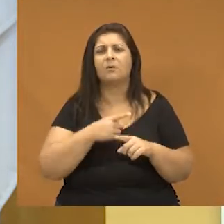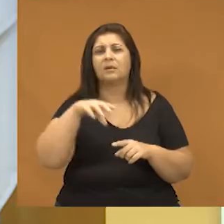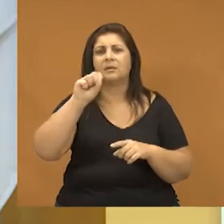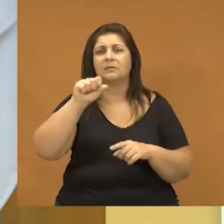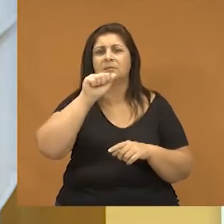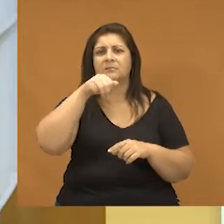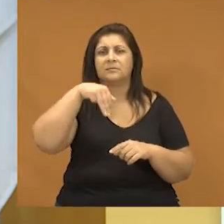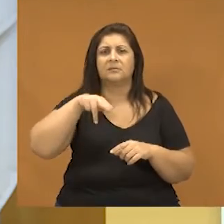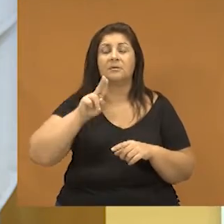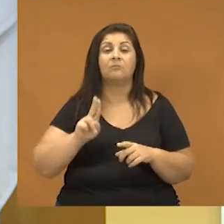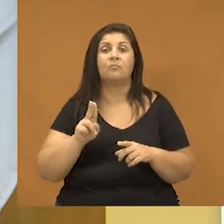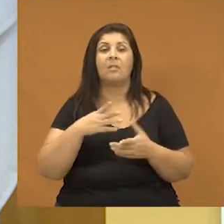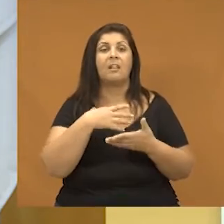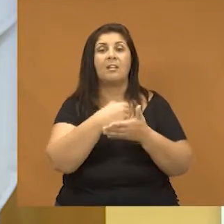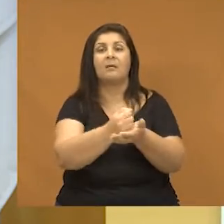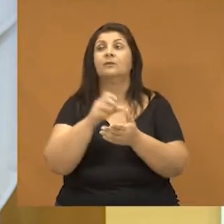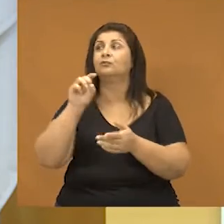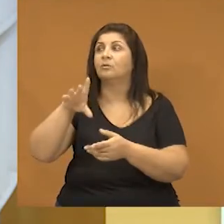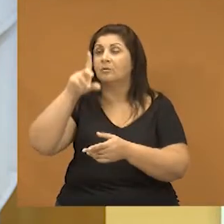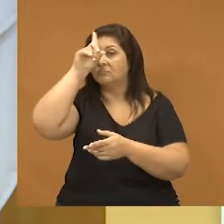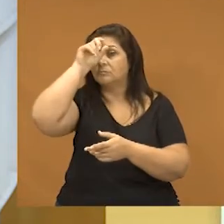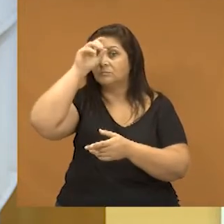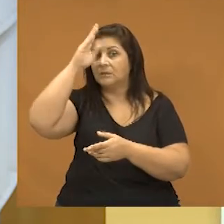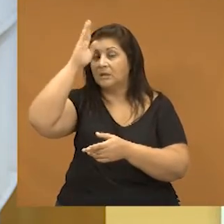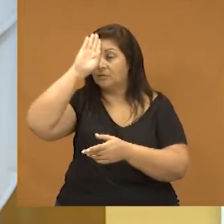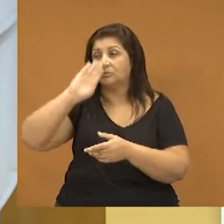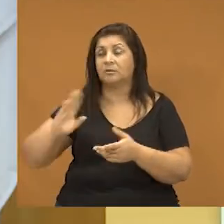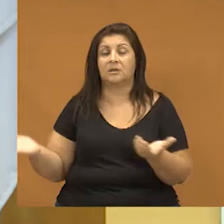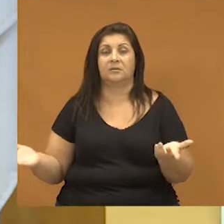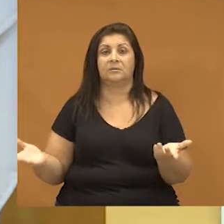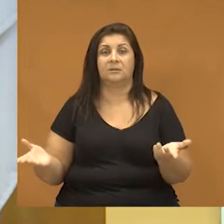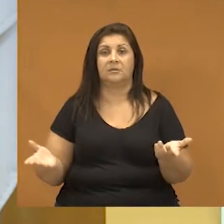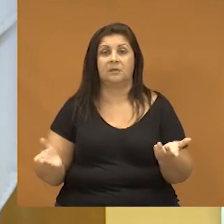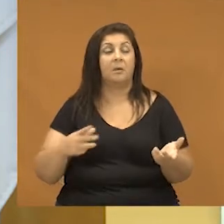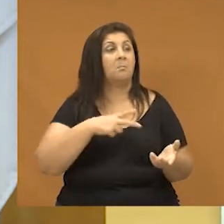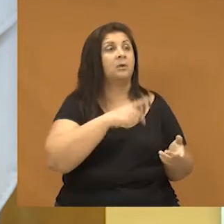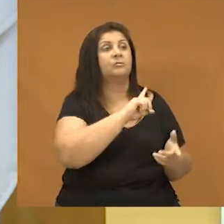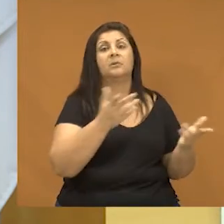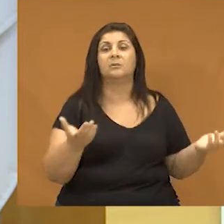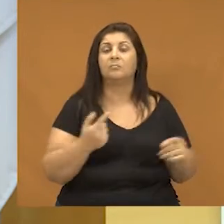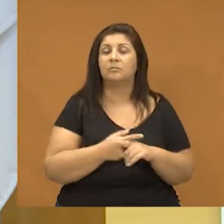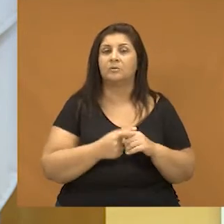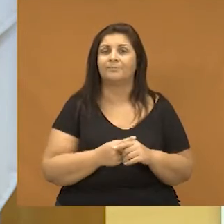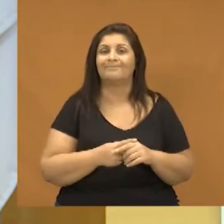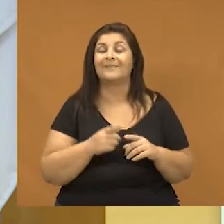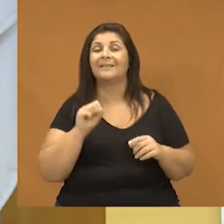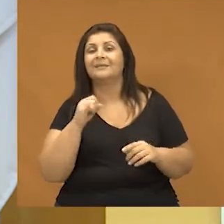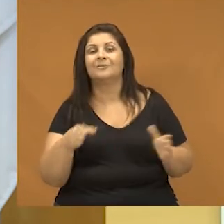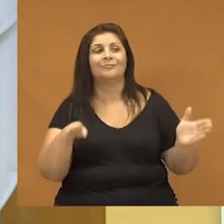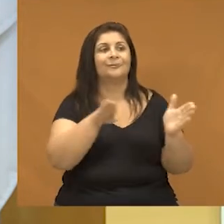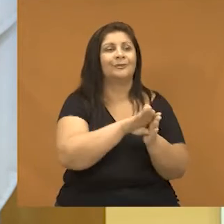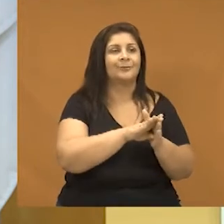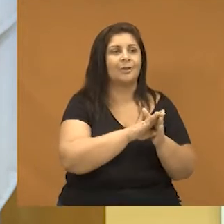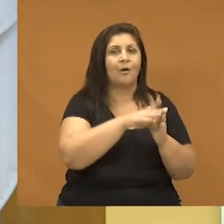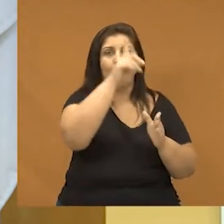leva para o convênio? Justamente porque, dependendo da situação que a pessoa está, é aquilo que o Rodrigo falou, vai chegar num hospital aí que não tem a